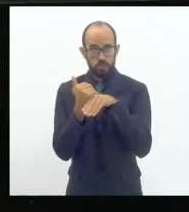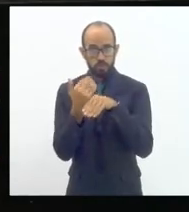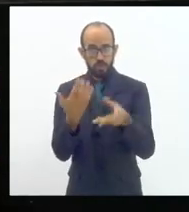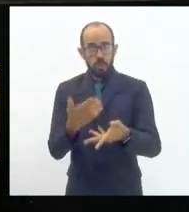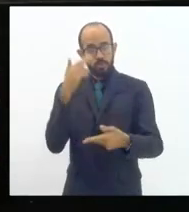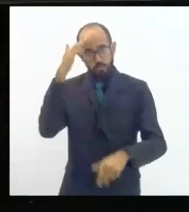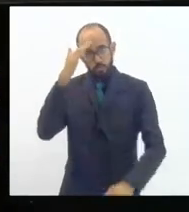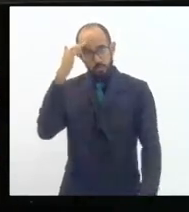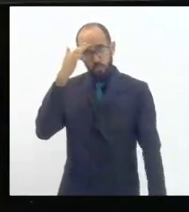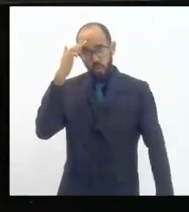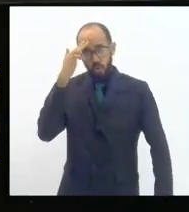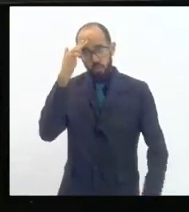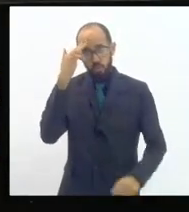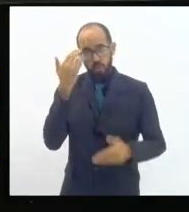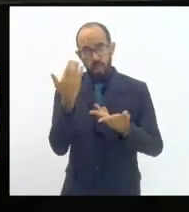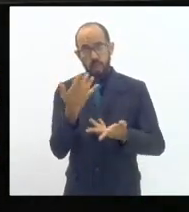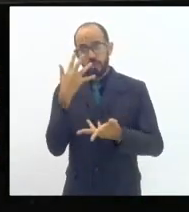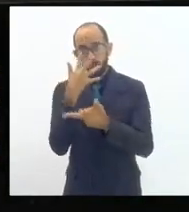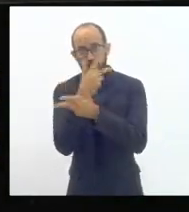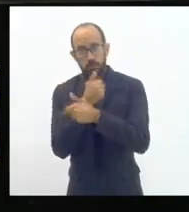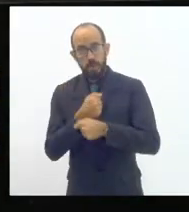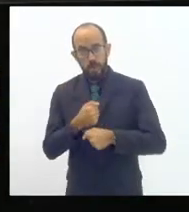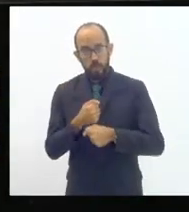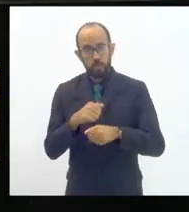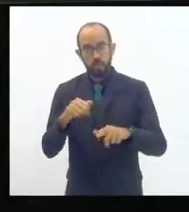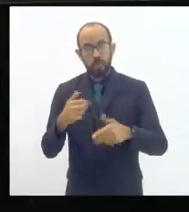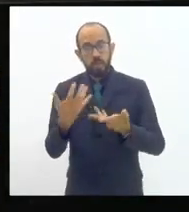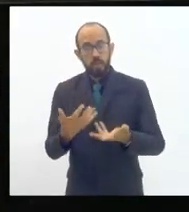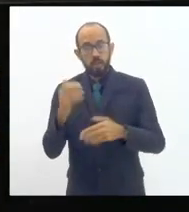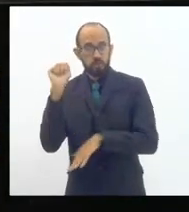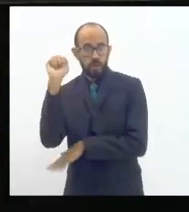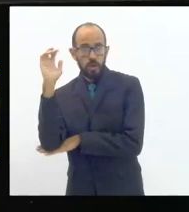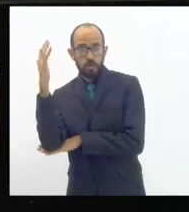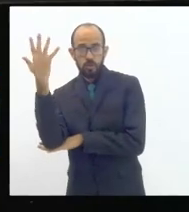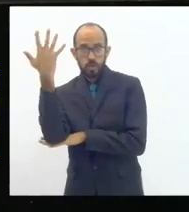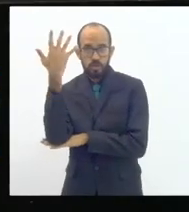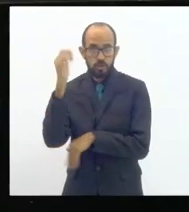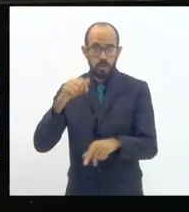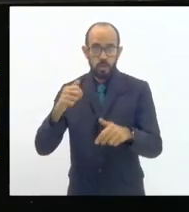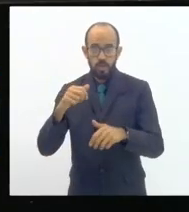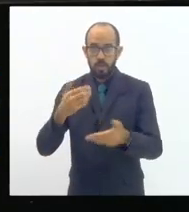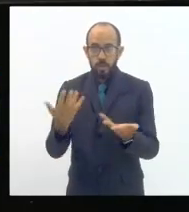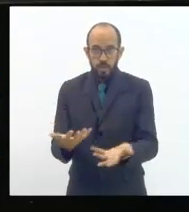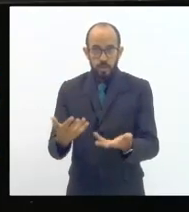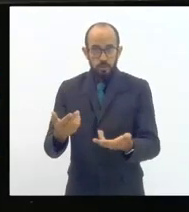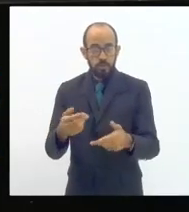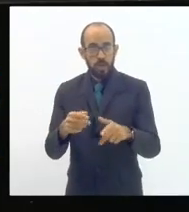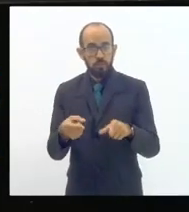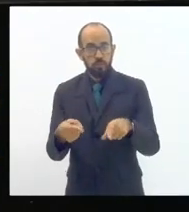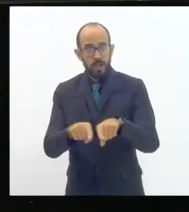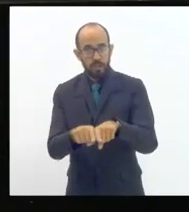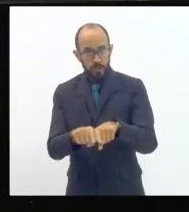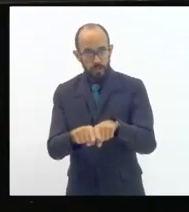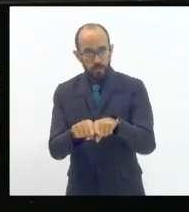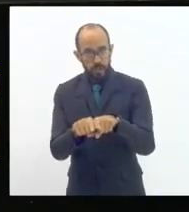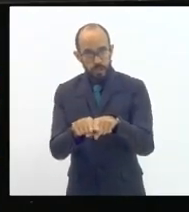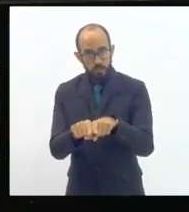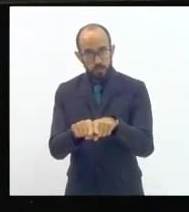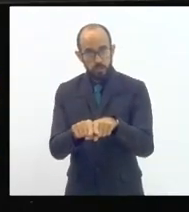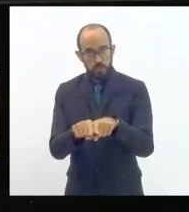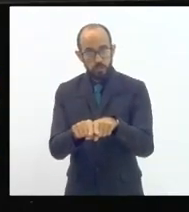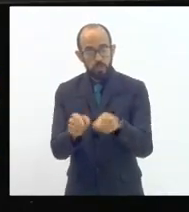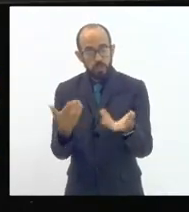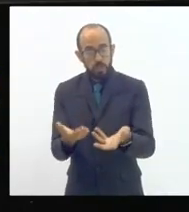sonho, nós queremos a beleza, nós queremos a natureza, nós queremos a fraternidade, nós queremos tudo isto. E